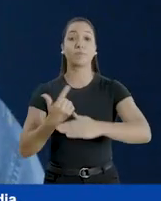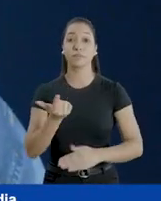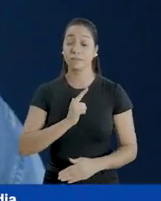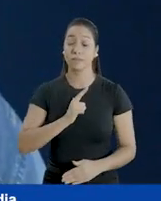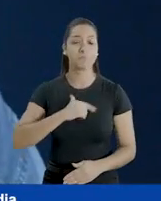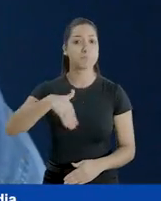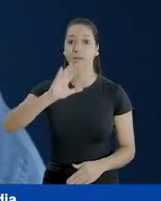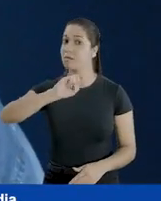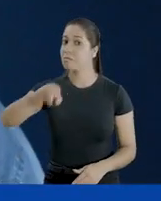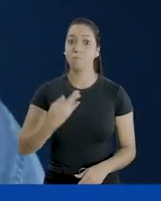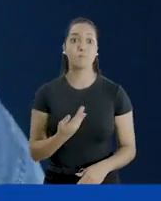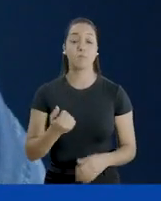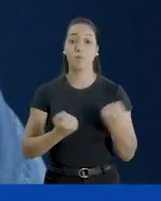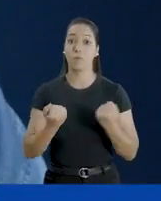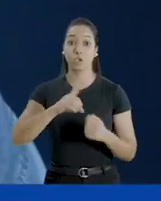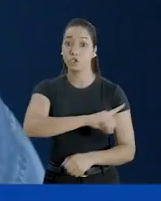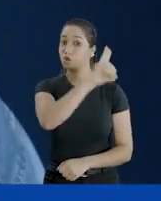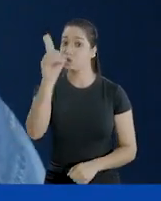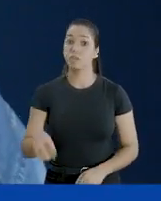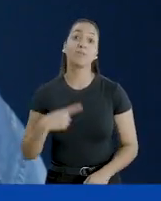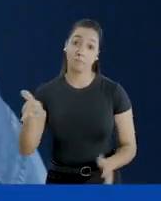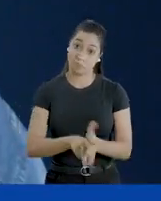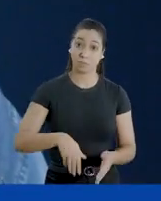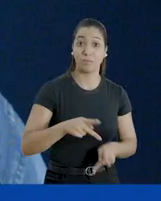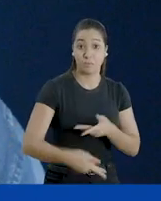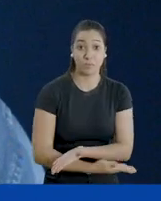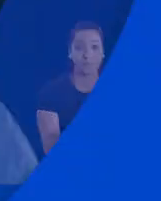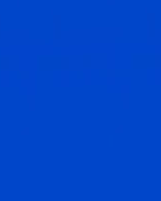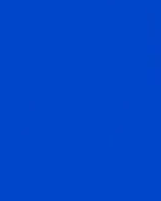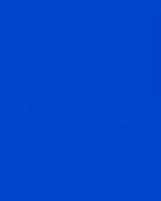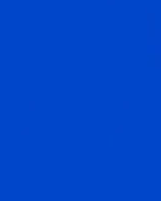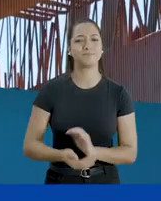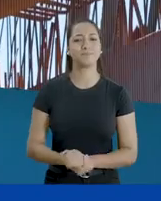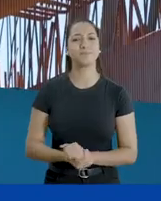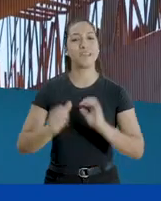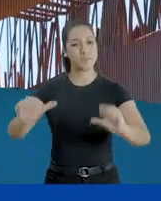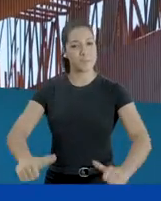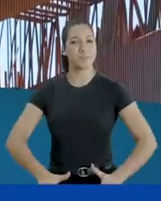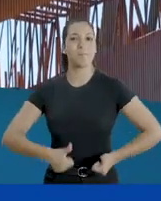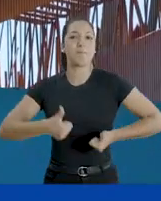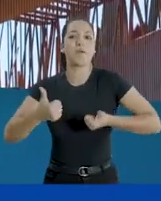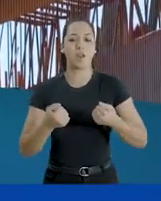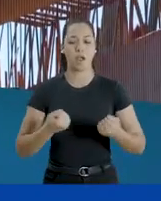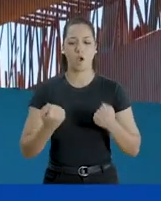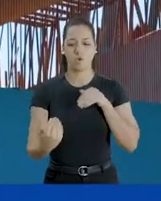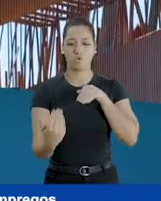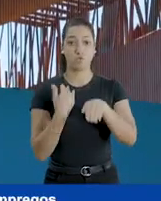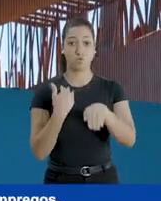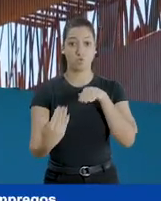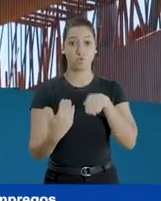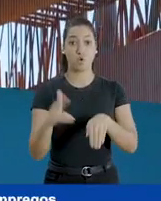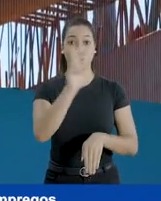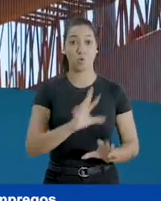mil veículos dia. Portanto, é uma obra do povo de Uberlândia. Além de melhorar a infraestrutura viária,